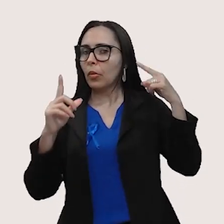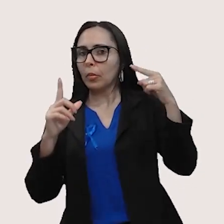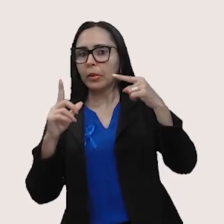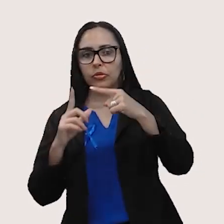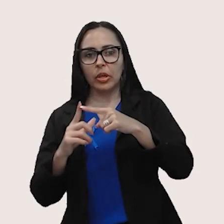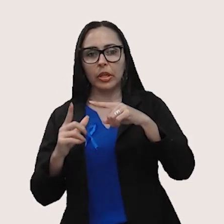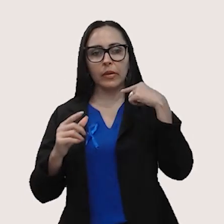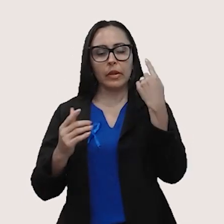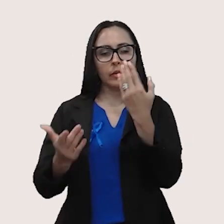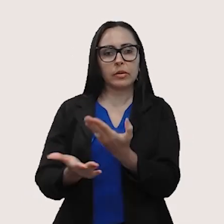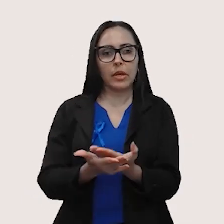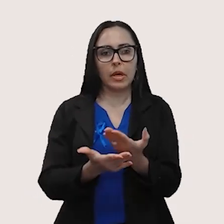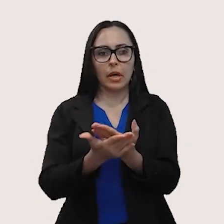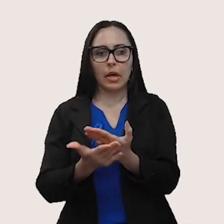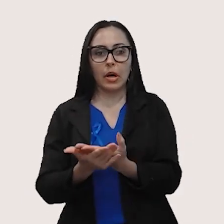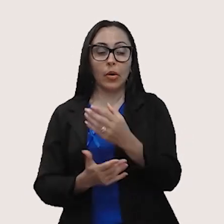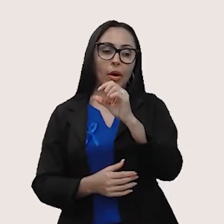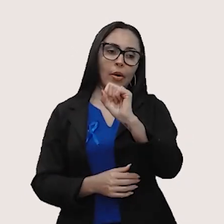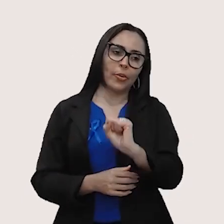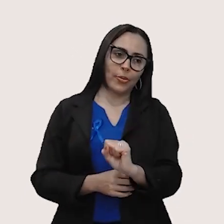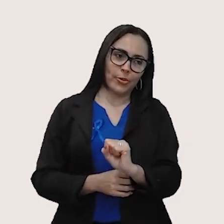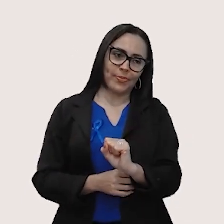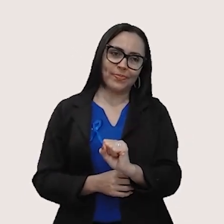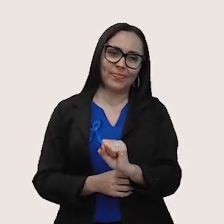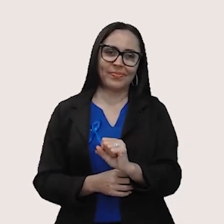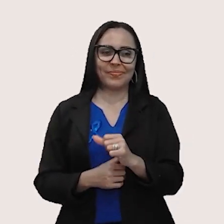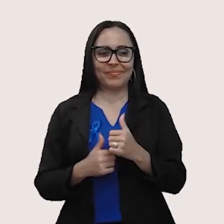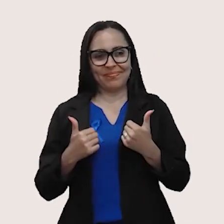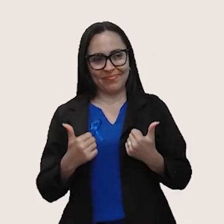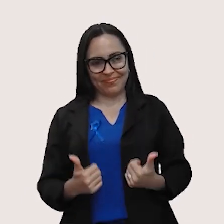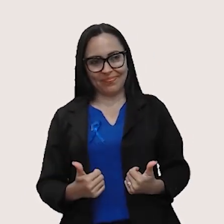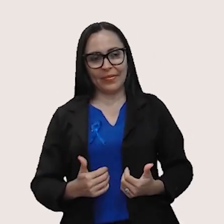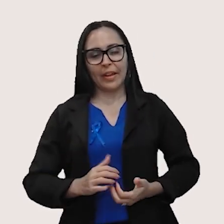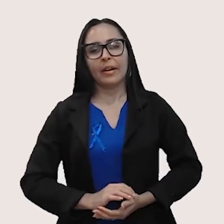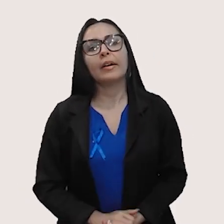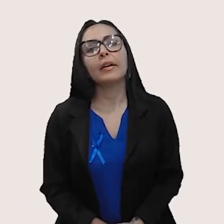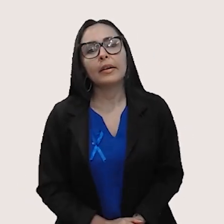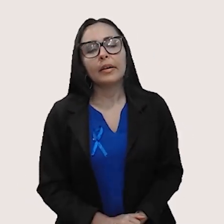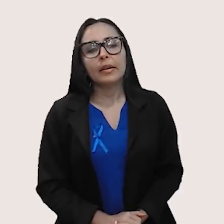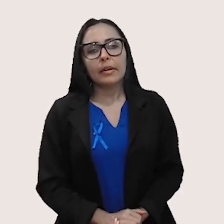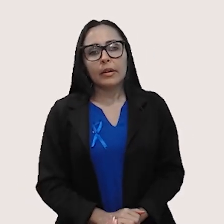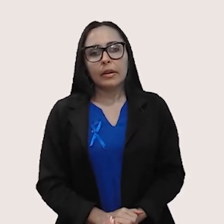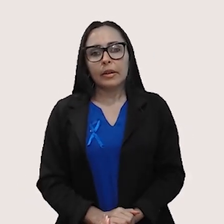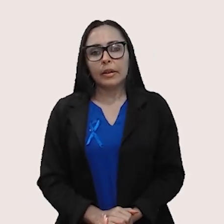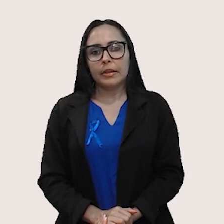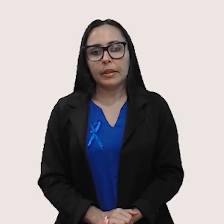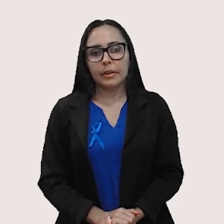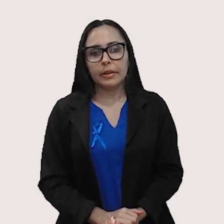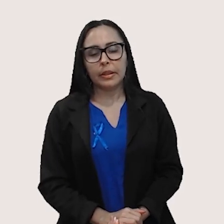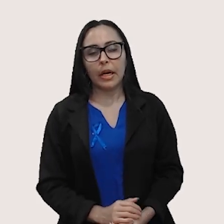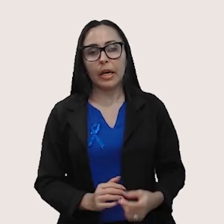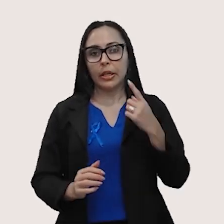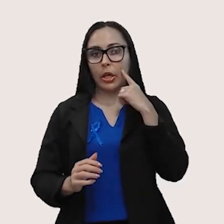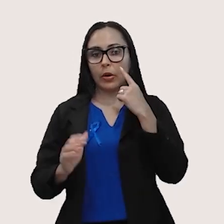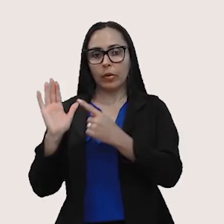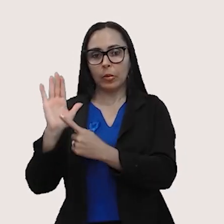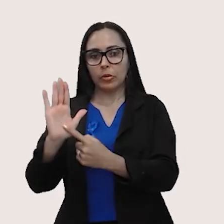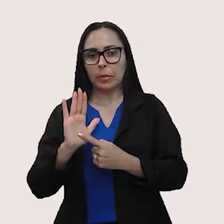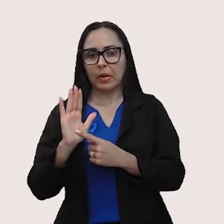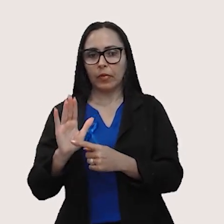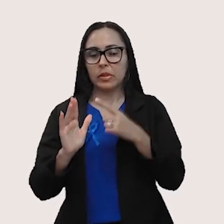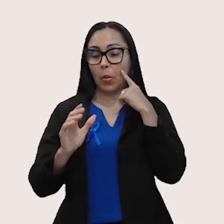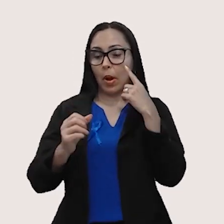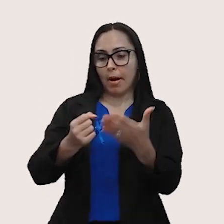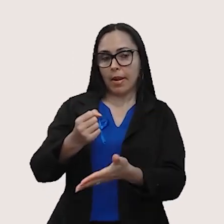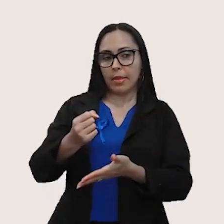aula 8, dessa aula de agora, tá bom? Então, vamos seguir. Aí eu vou trazer para você uma área de base que é